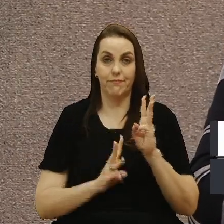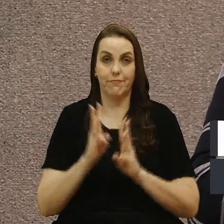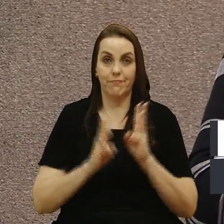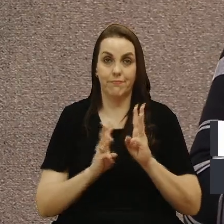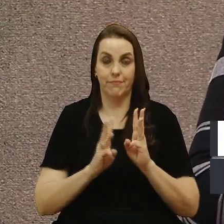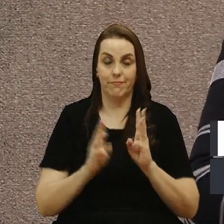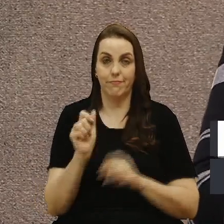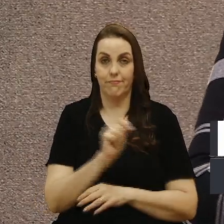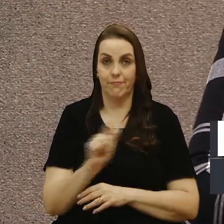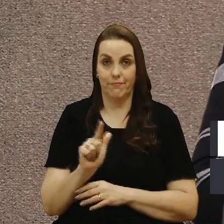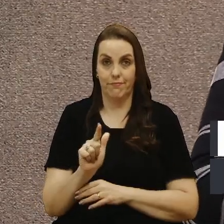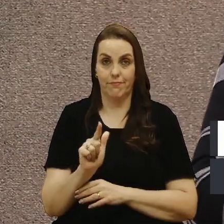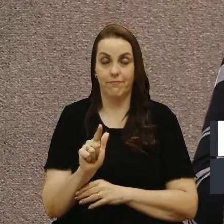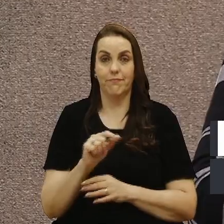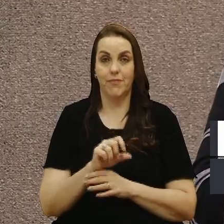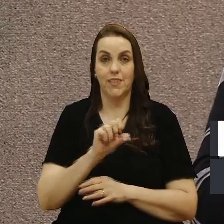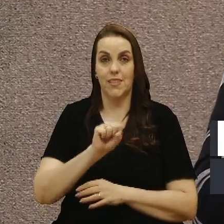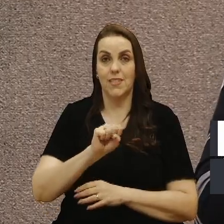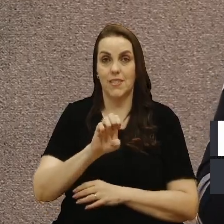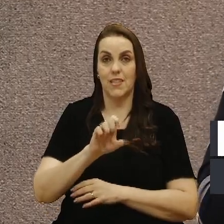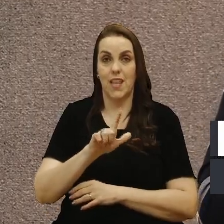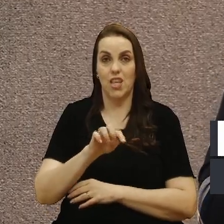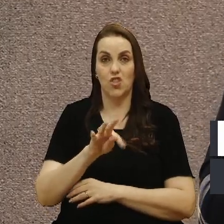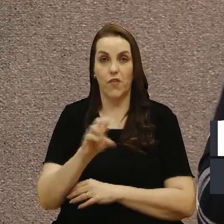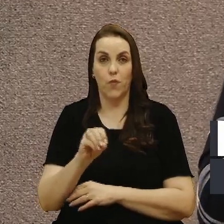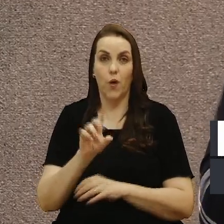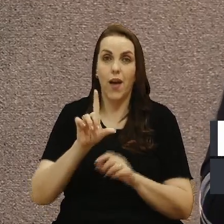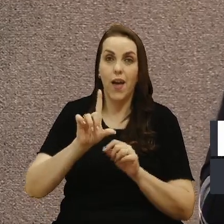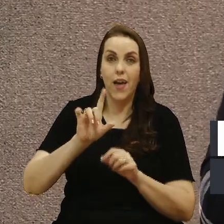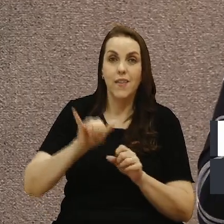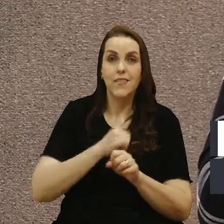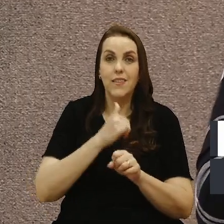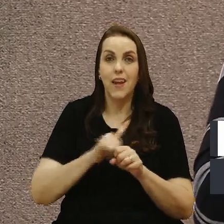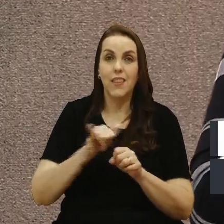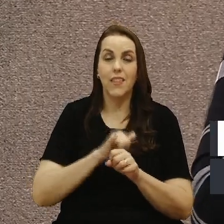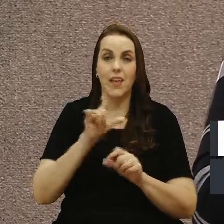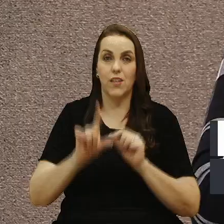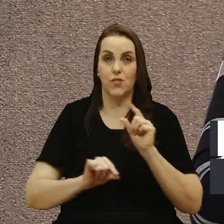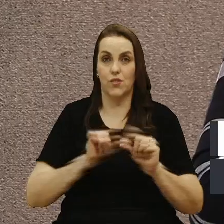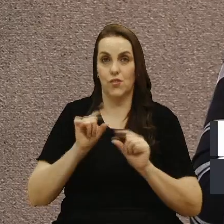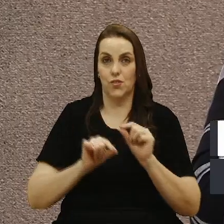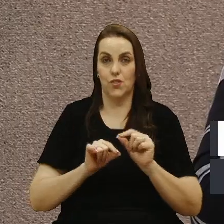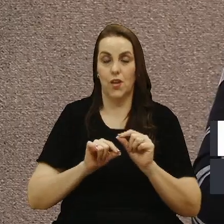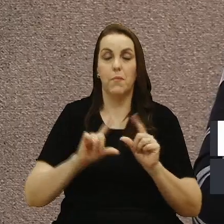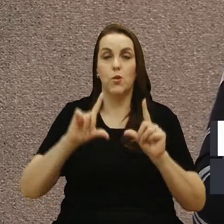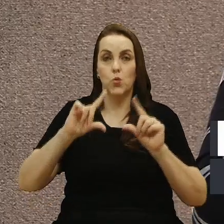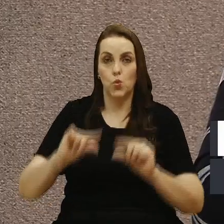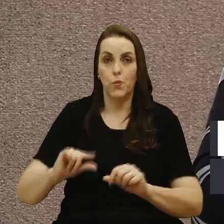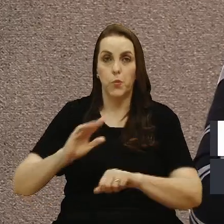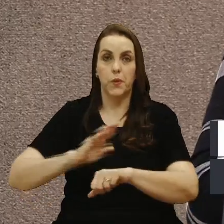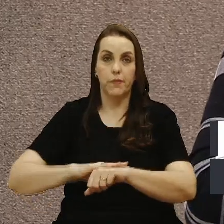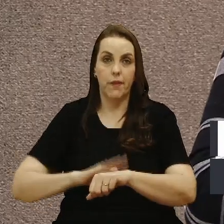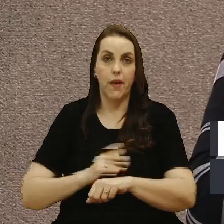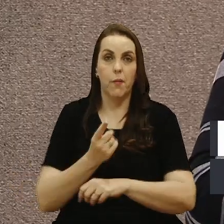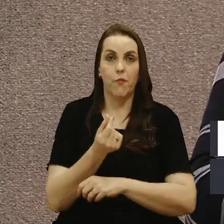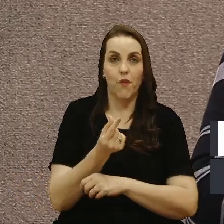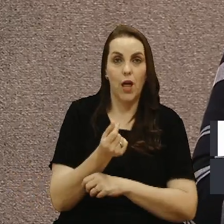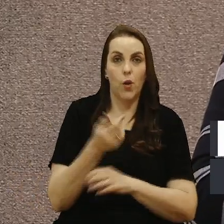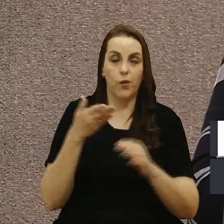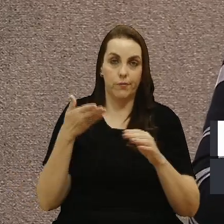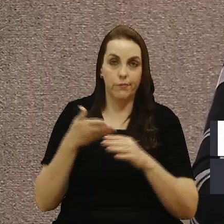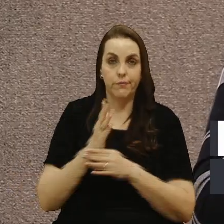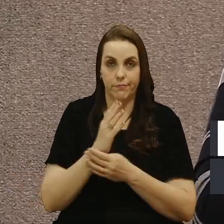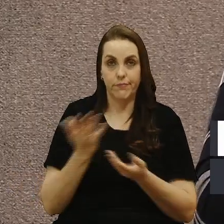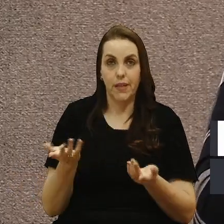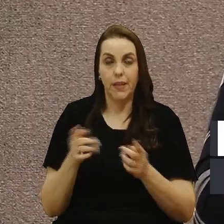seletivo, não é um transporte coletivo, é um transporte seletivo, é uma alternativa viária em redução de tempo, em valor de passagem, etc., precisamos falar